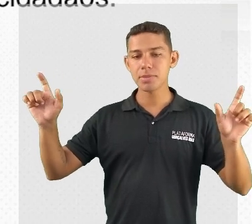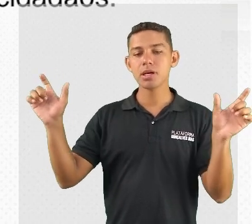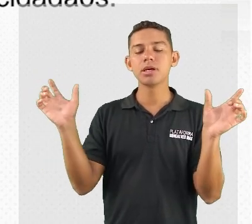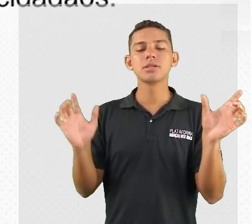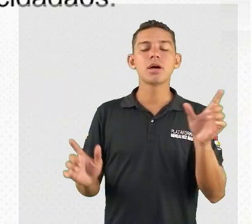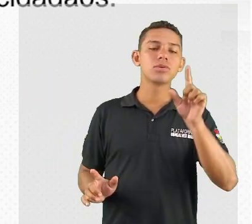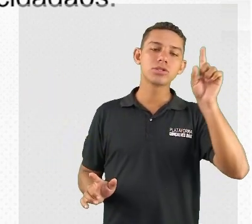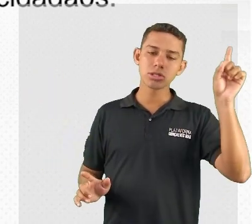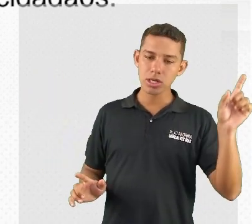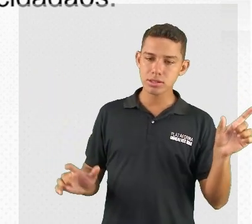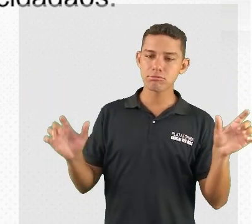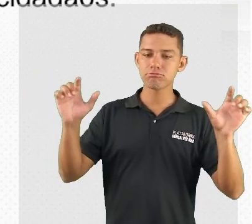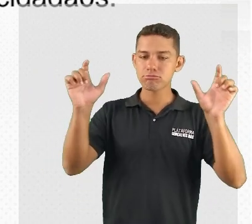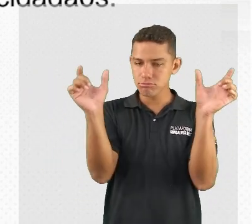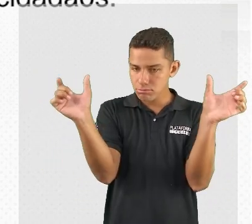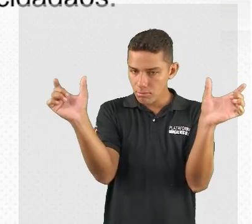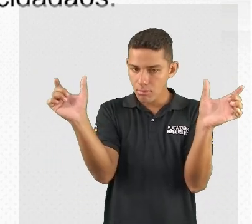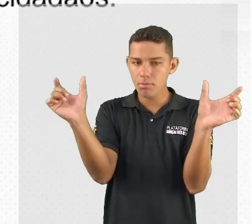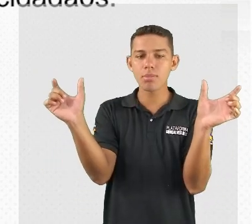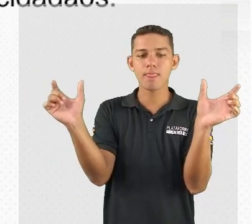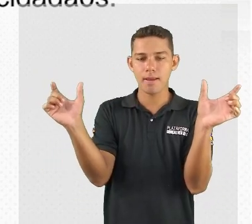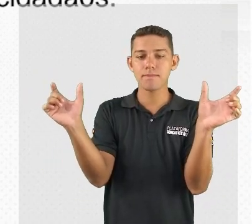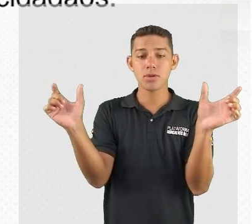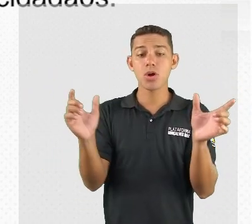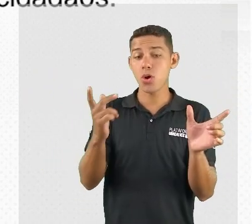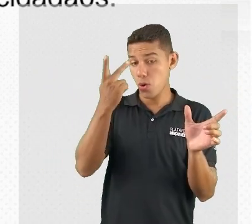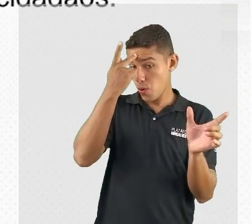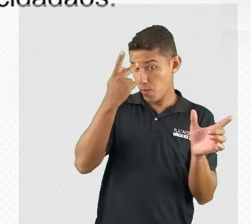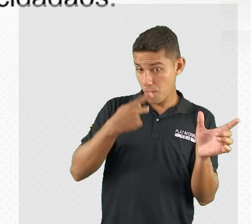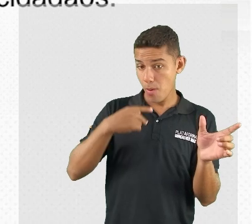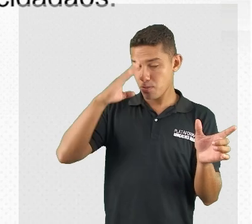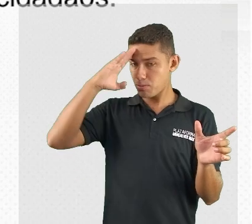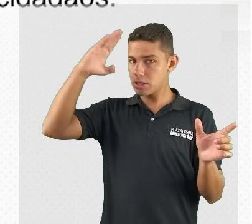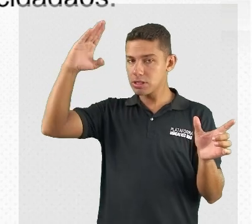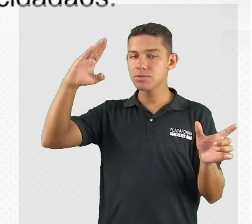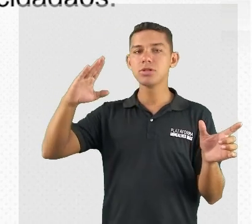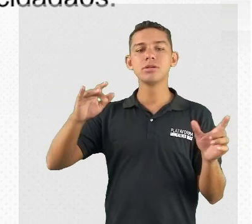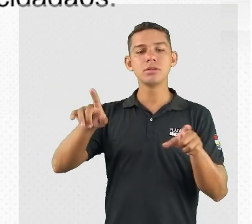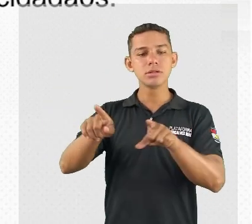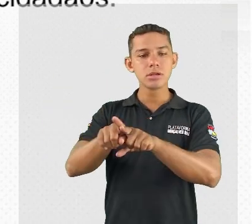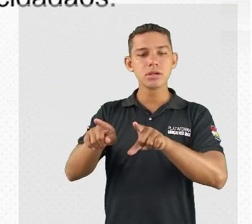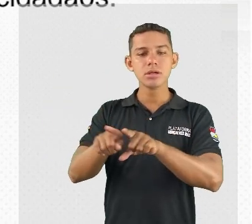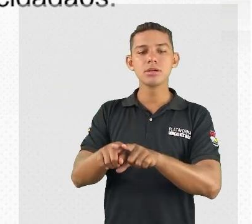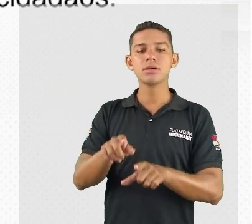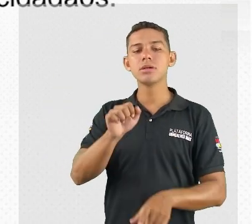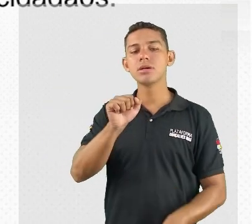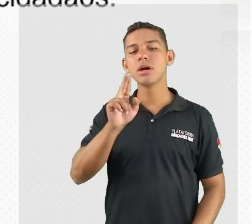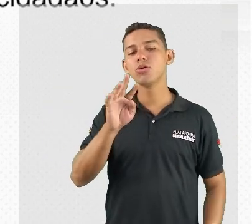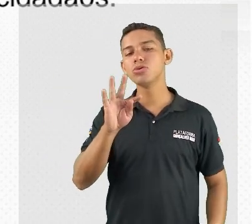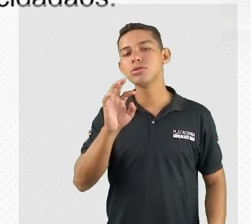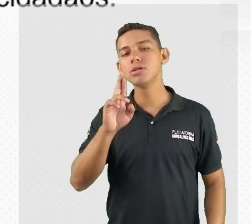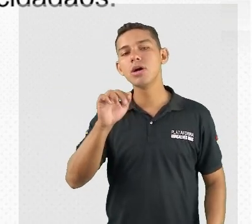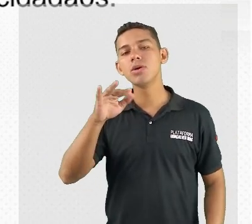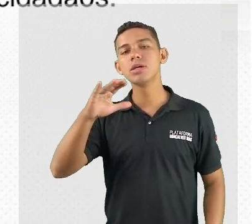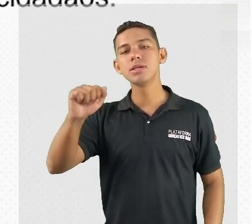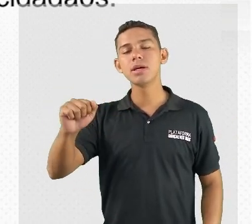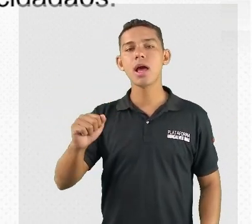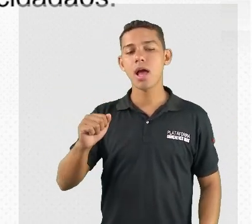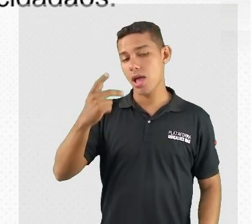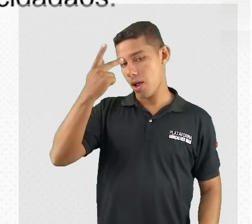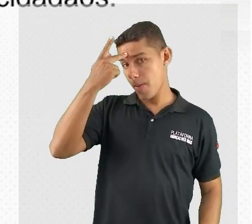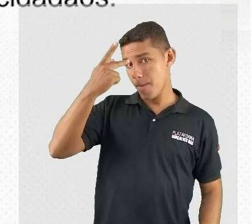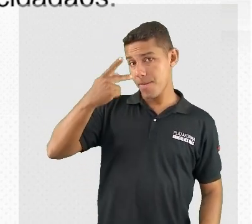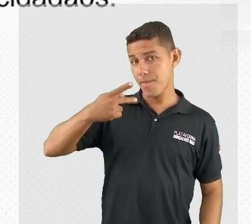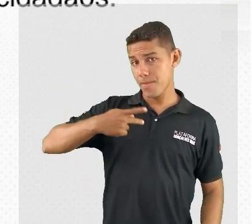princípio. E quando ele está falando de próprio princípio, né, é isso que quer dizer que a autarquia é um sentido próprio,